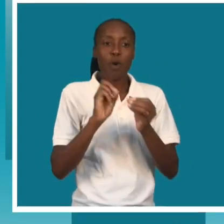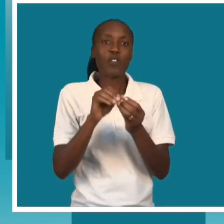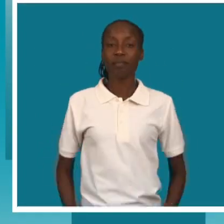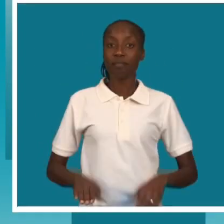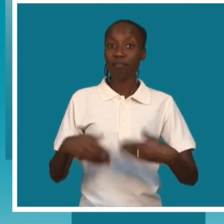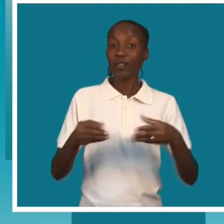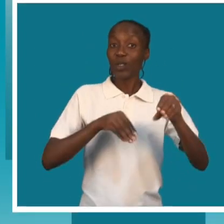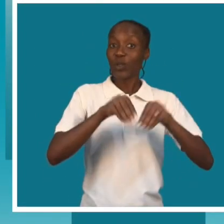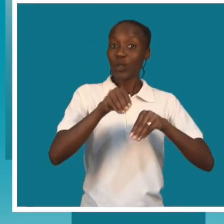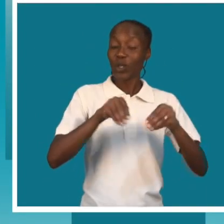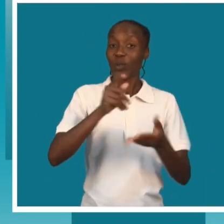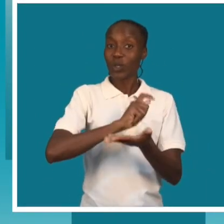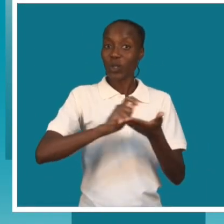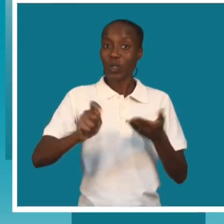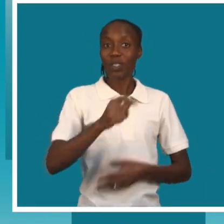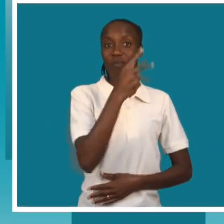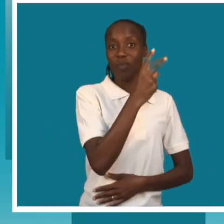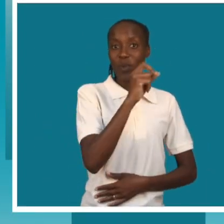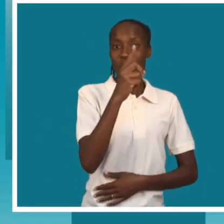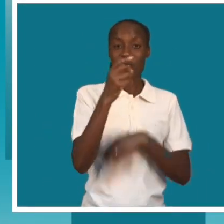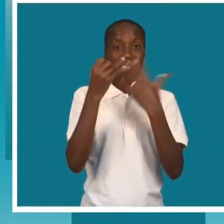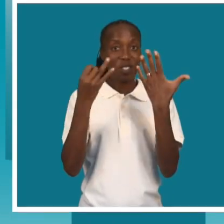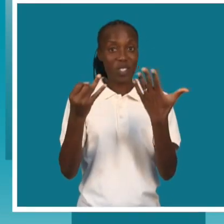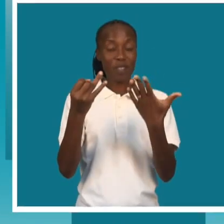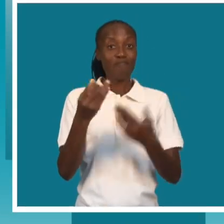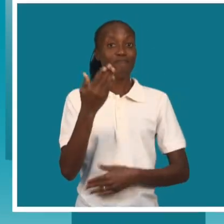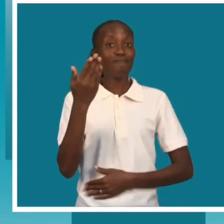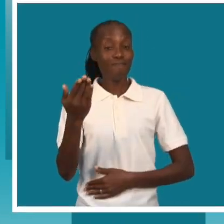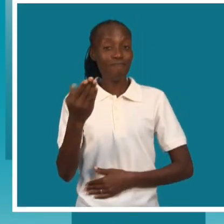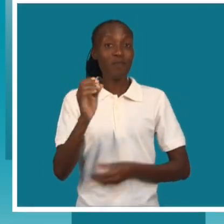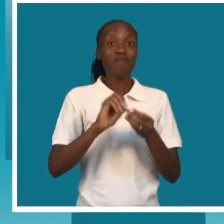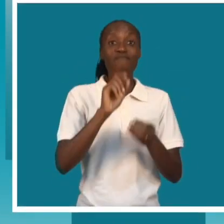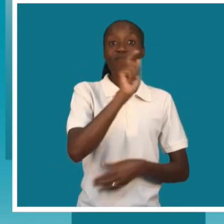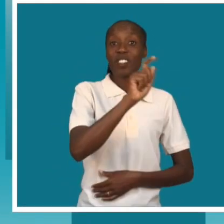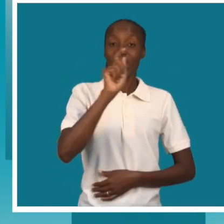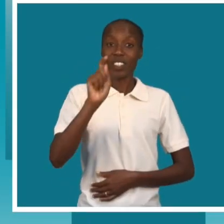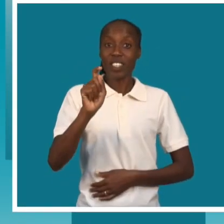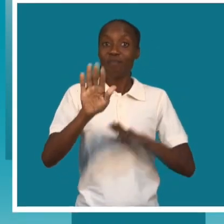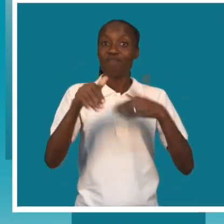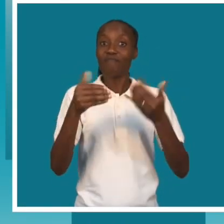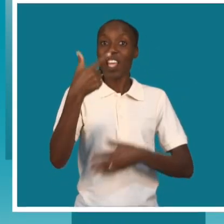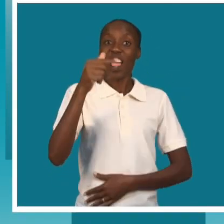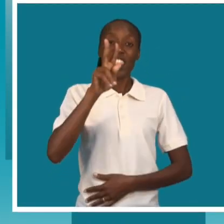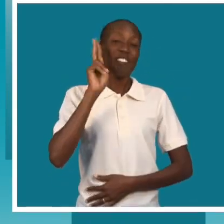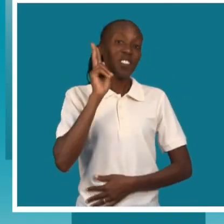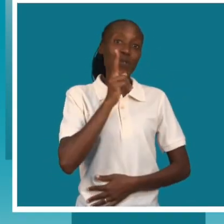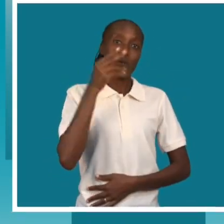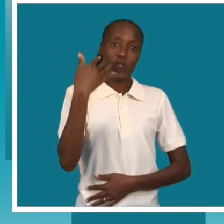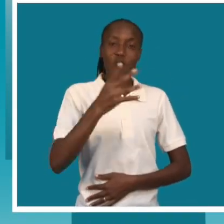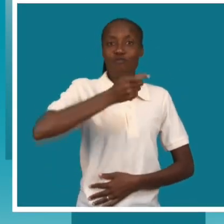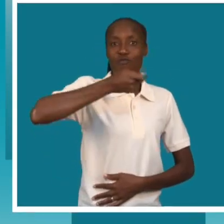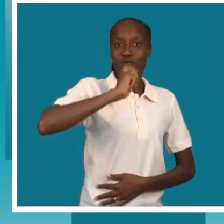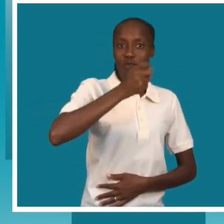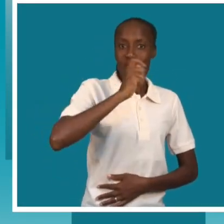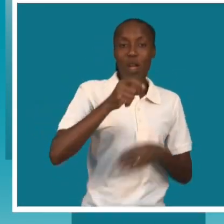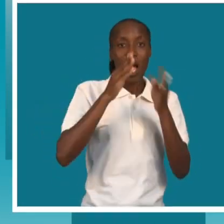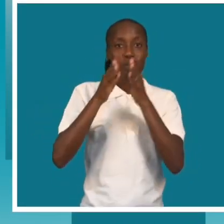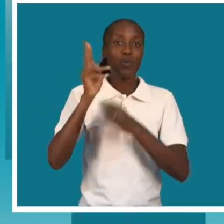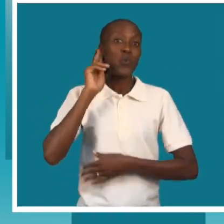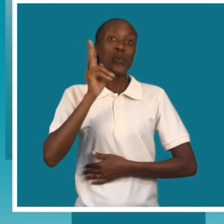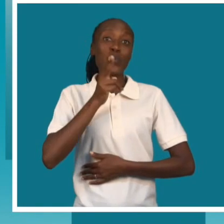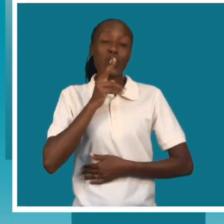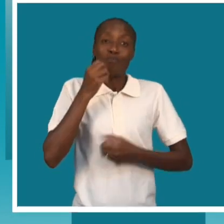para tal. No Jogo Escolar de 2017, que decoraram em Gaza, a TV Surdo